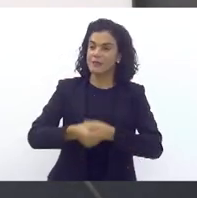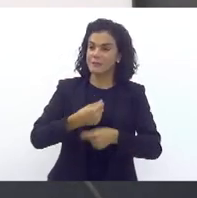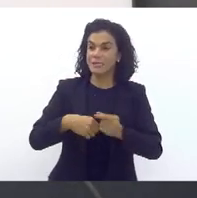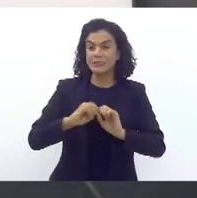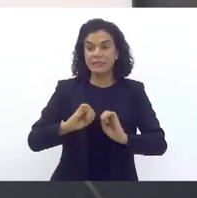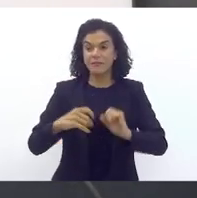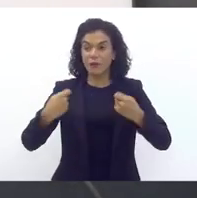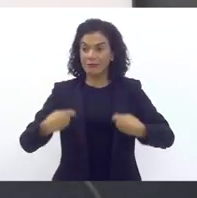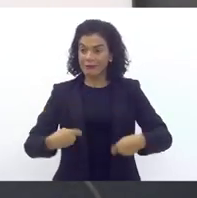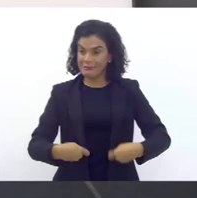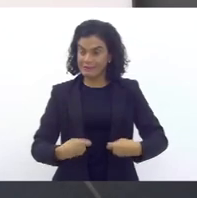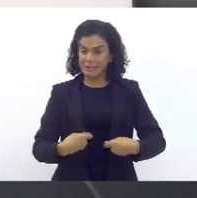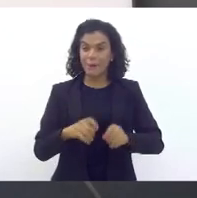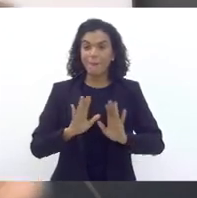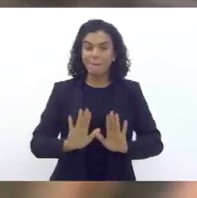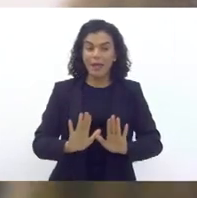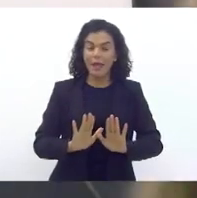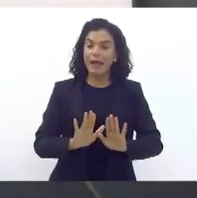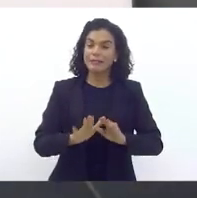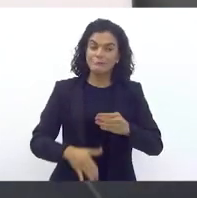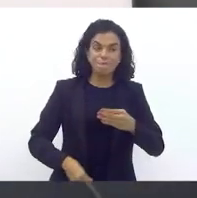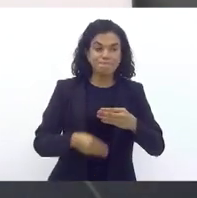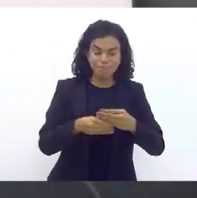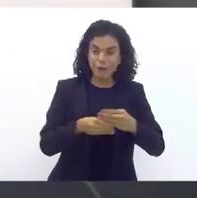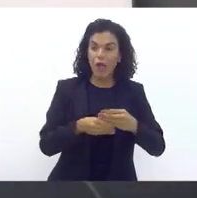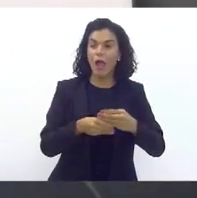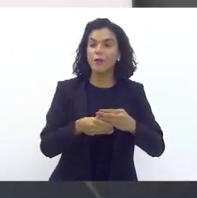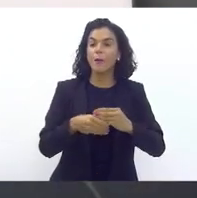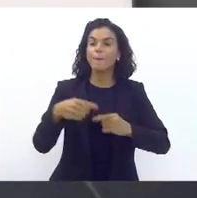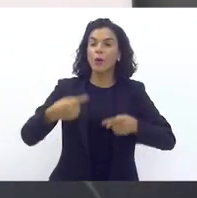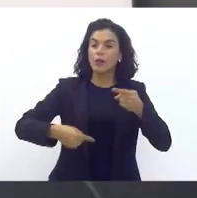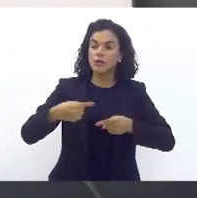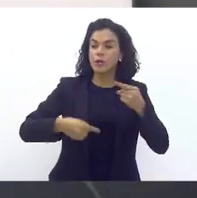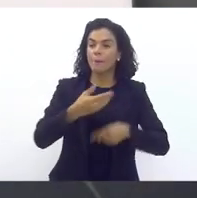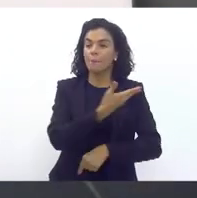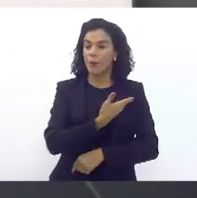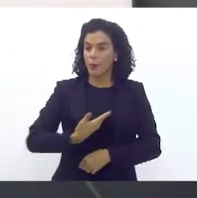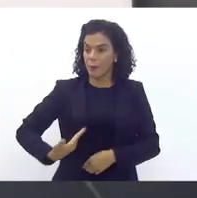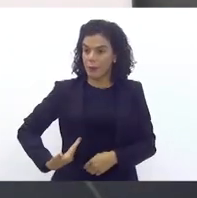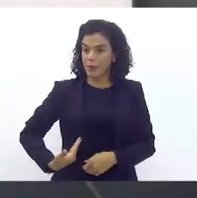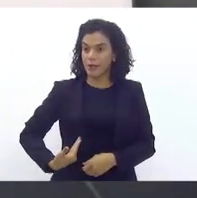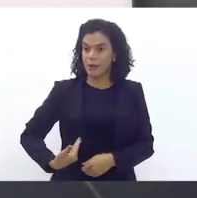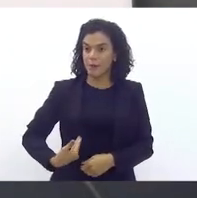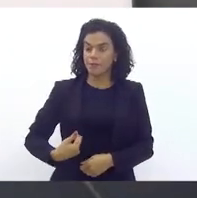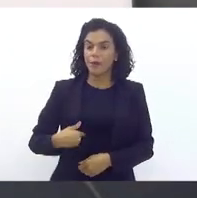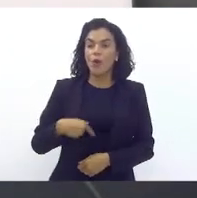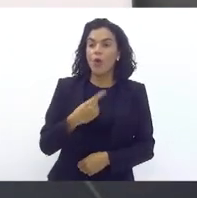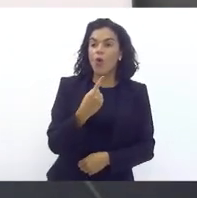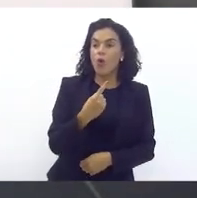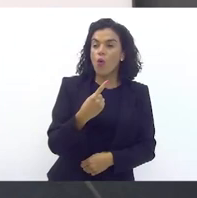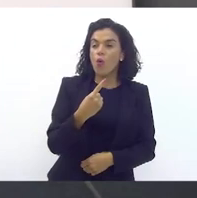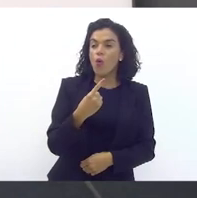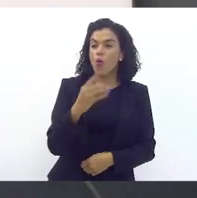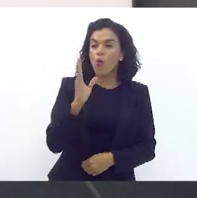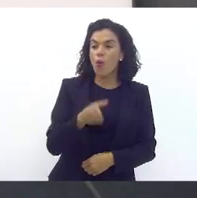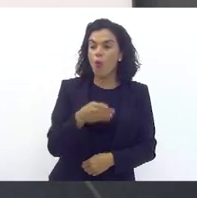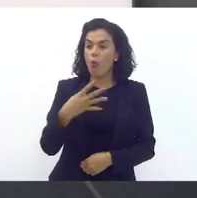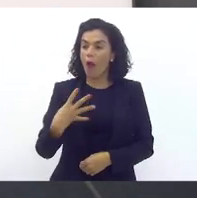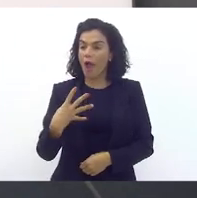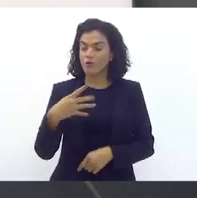requisito, mas a ousadia de efetivar uma política pública para 1/4 do seu